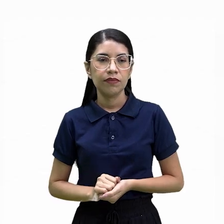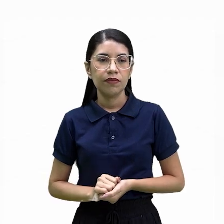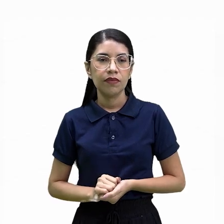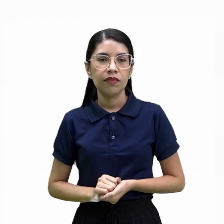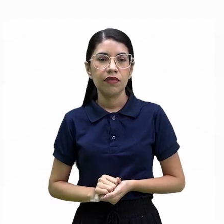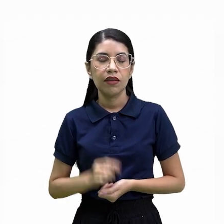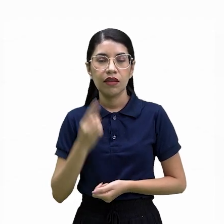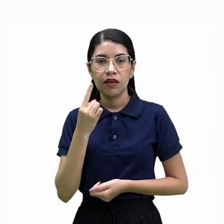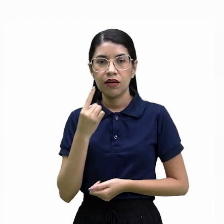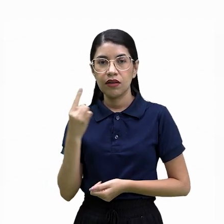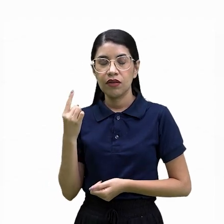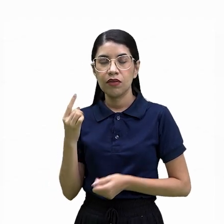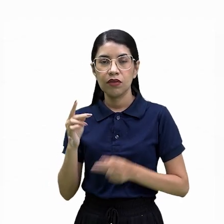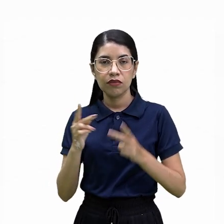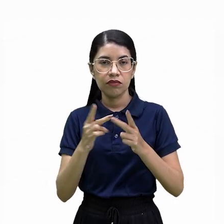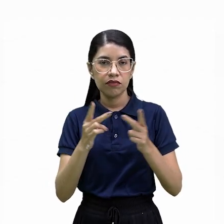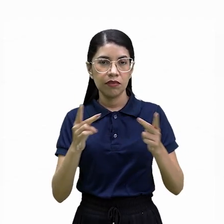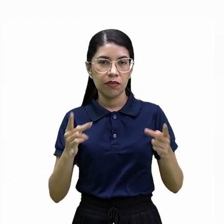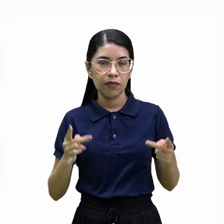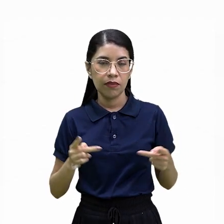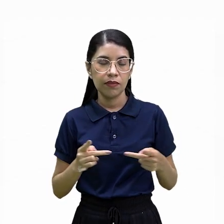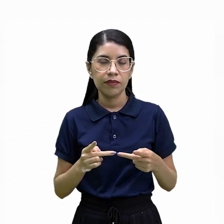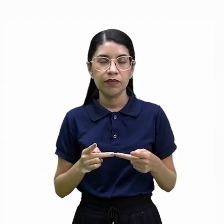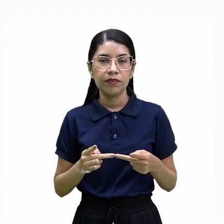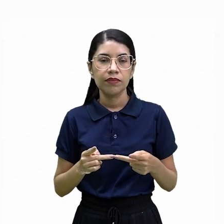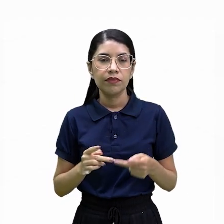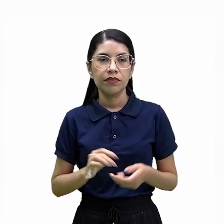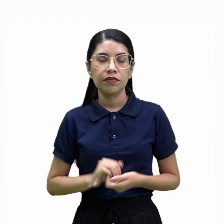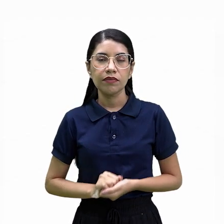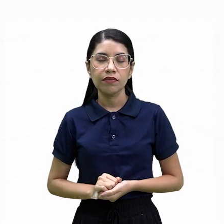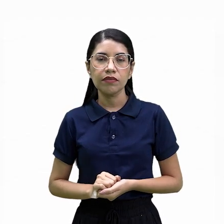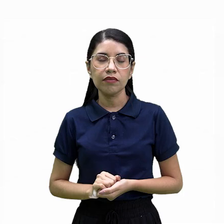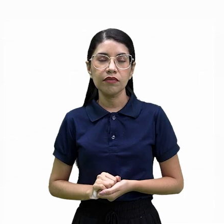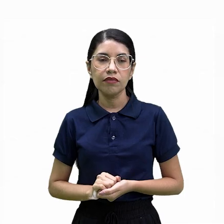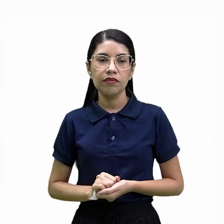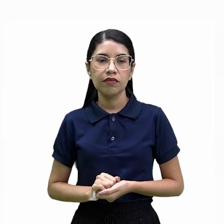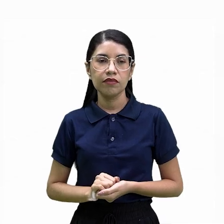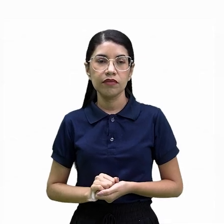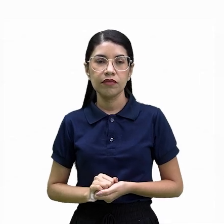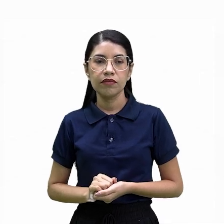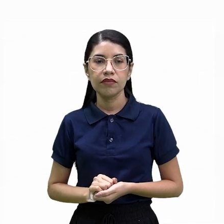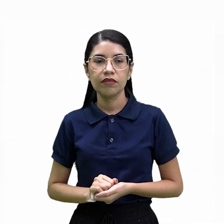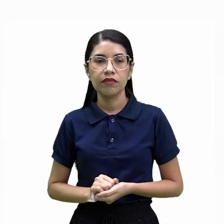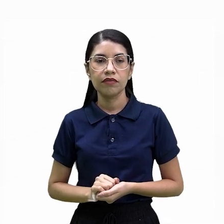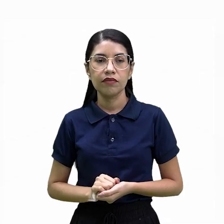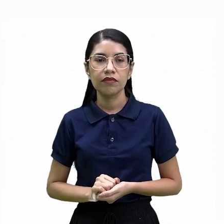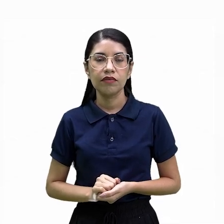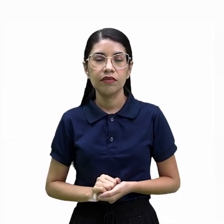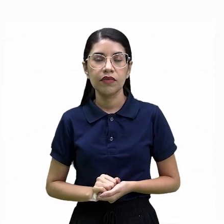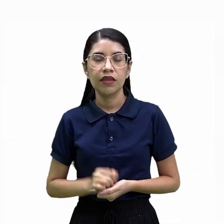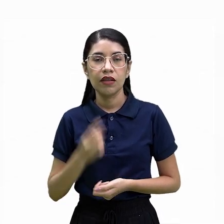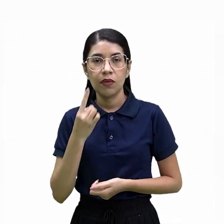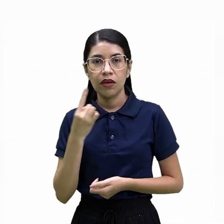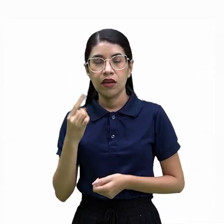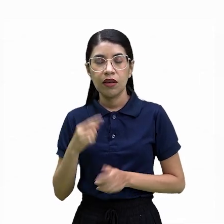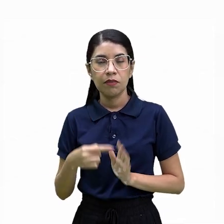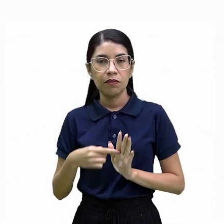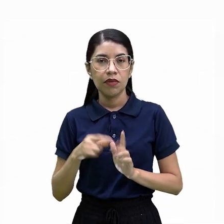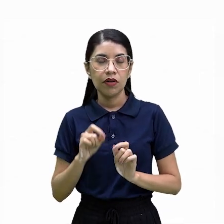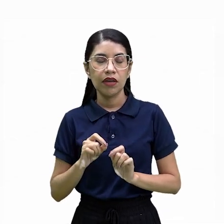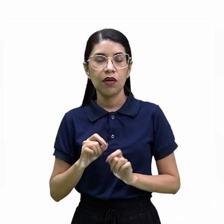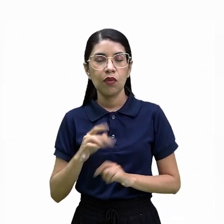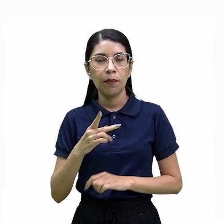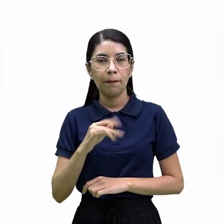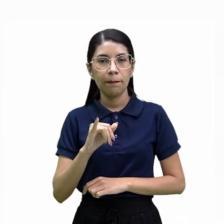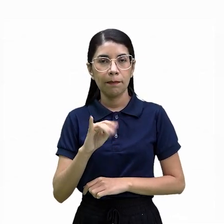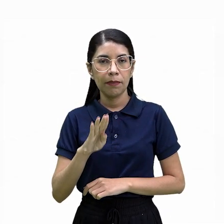aqui, o nosso gráfico de setor, também conhecido como gráfico de pizza. O gráfico de setor seguinte informa o PIB por